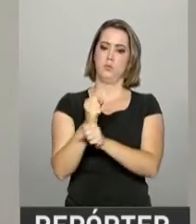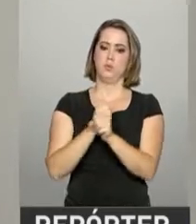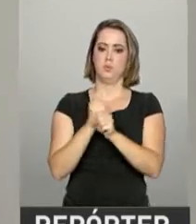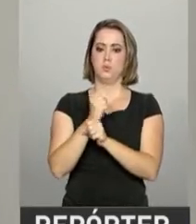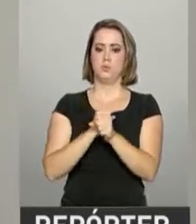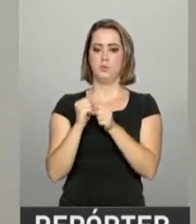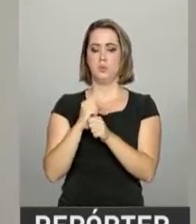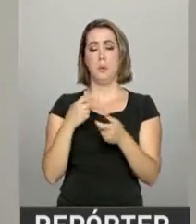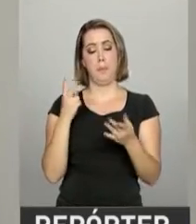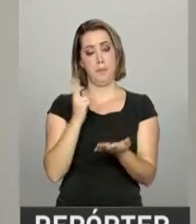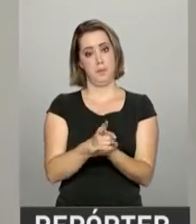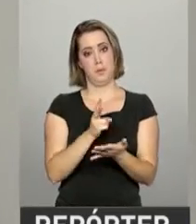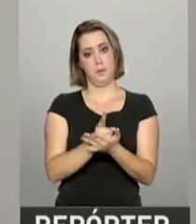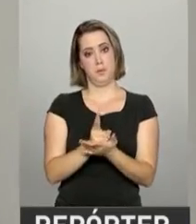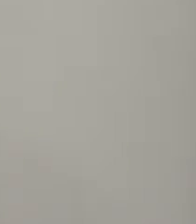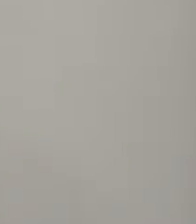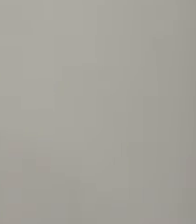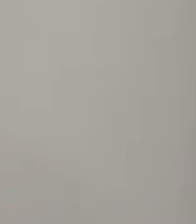pelo menos convivendo com a mesma comunidade